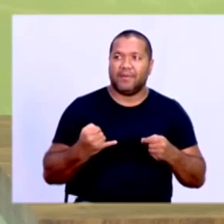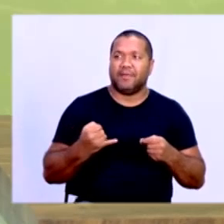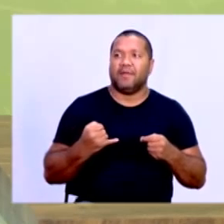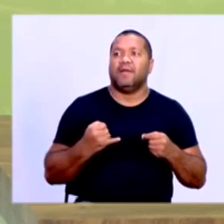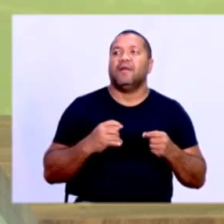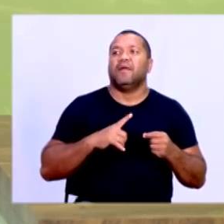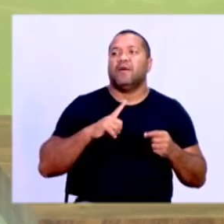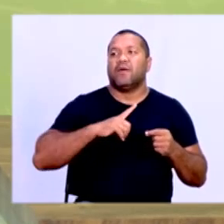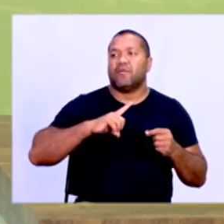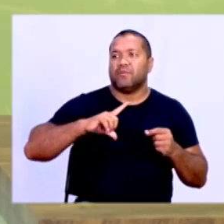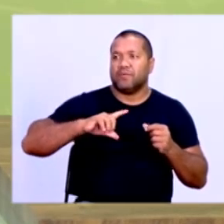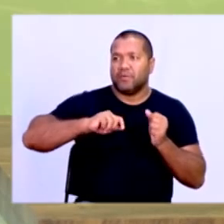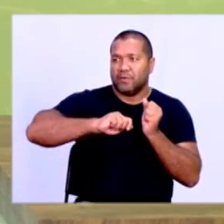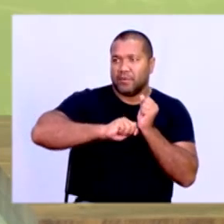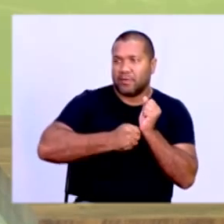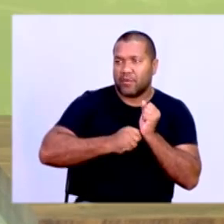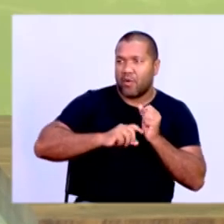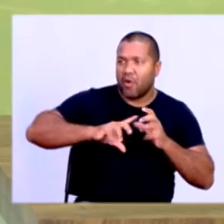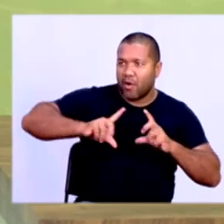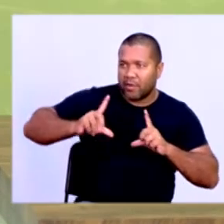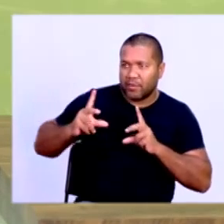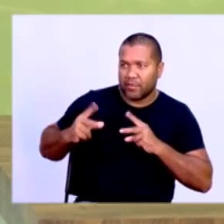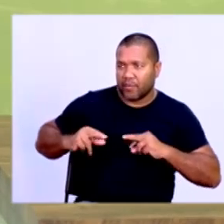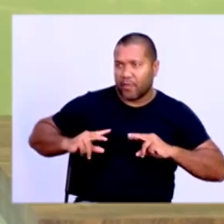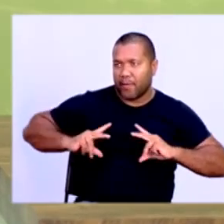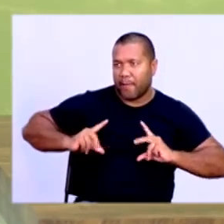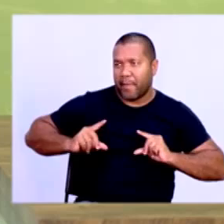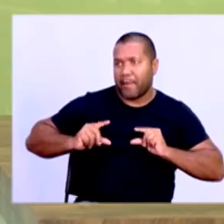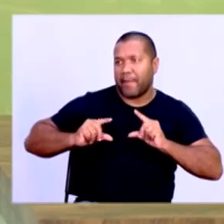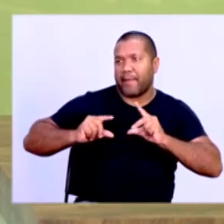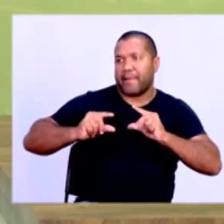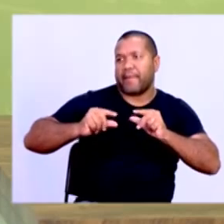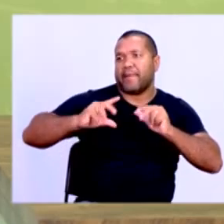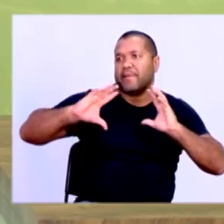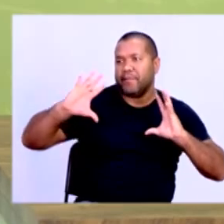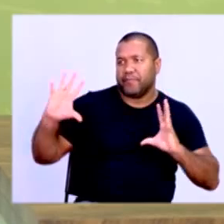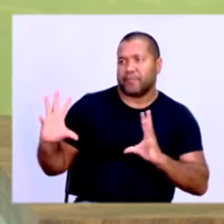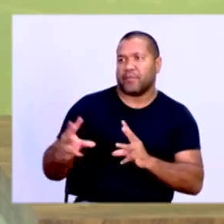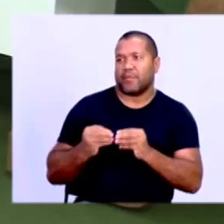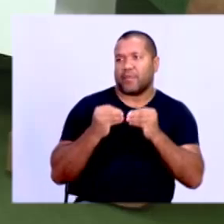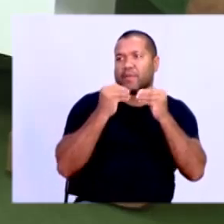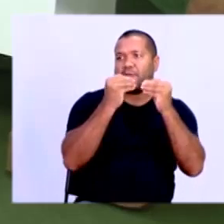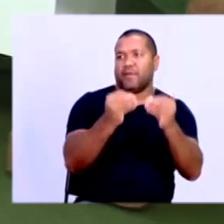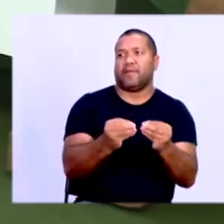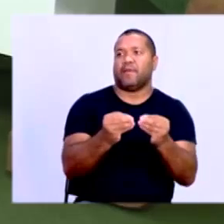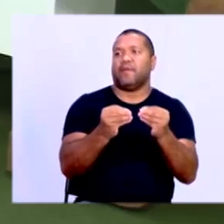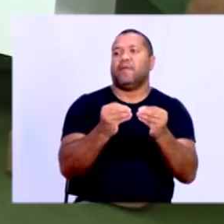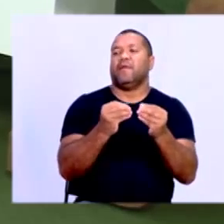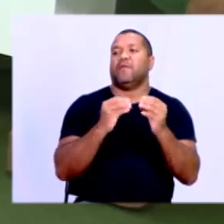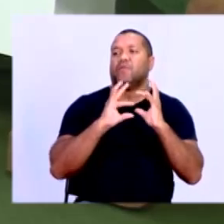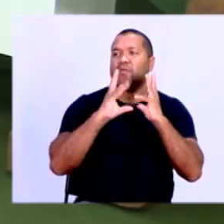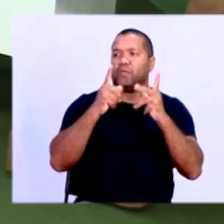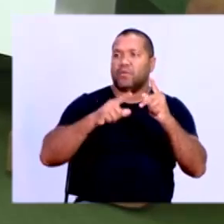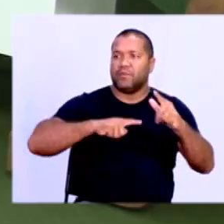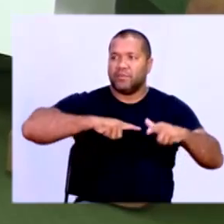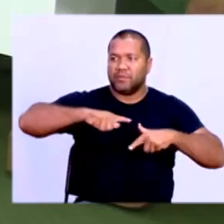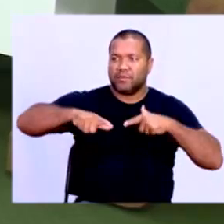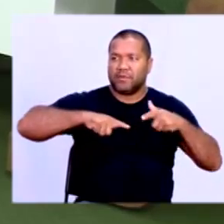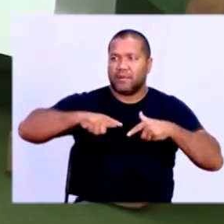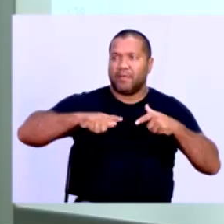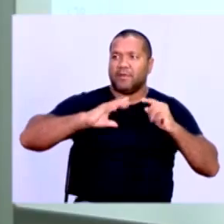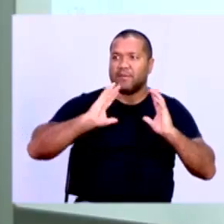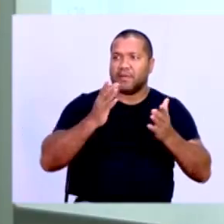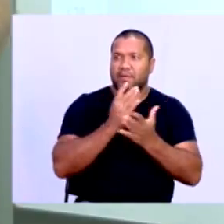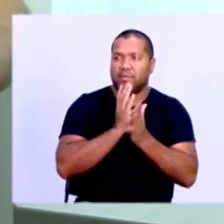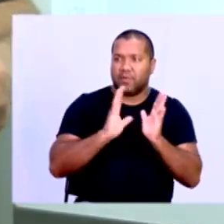pedaços de código que unidos um ao outro entregam um pacote já lacradinho. Isso. Então, com todas as funções, está tudo ali dentro. Na verdade,